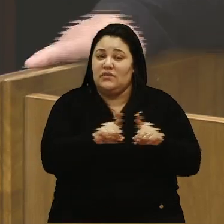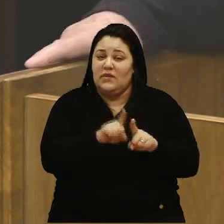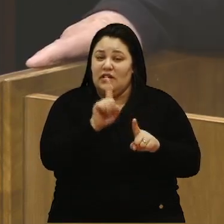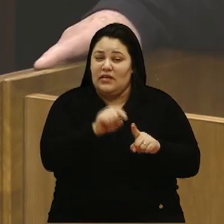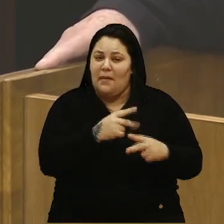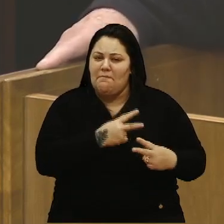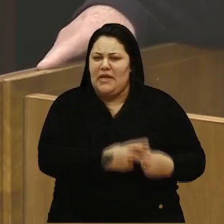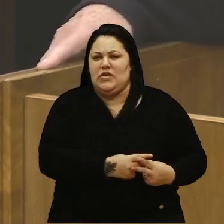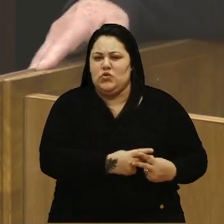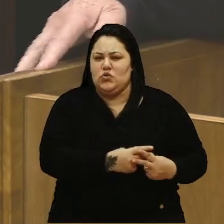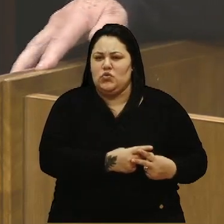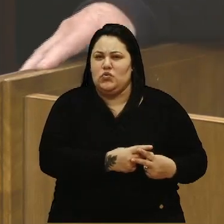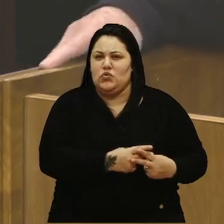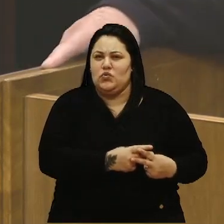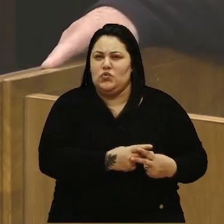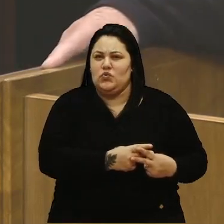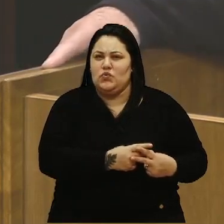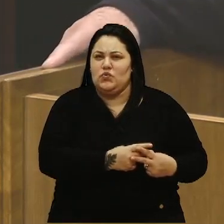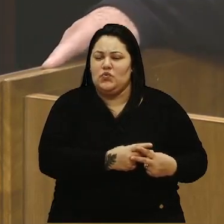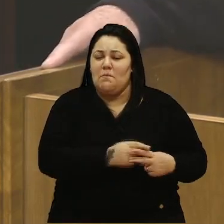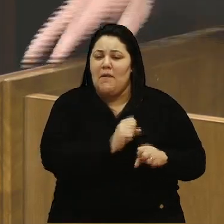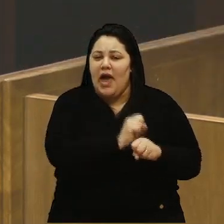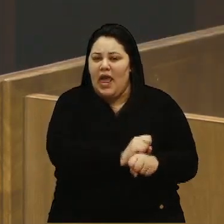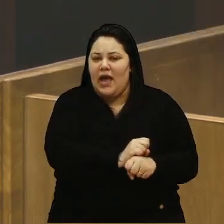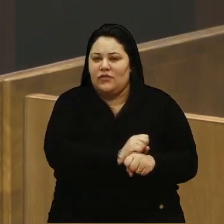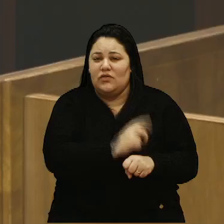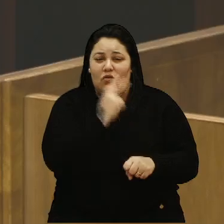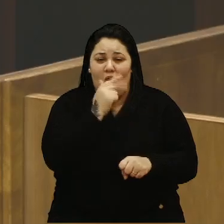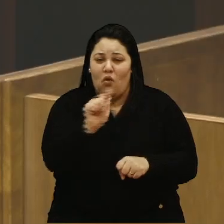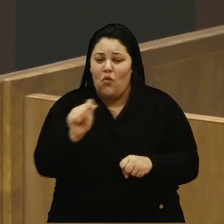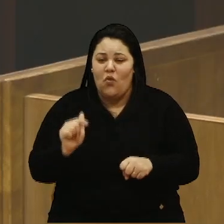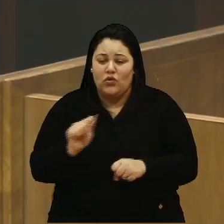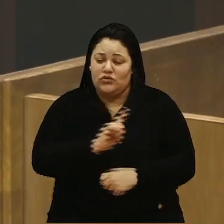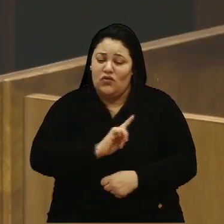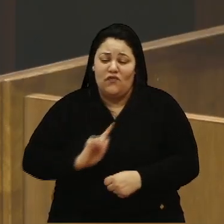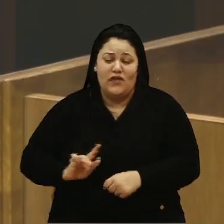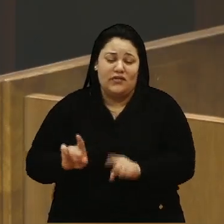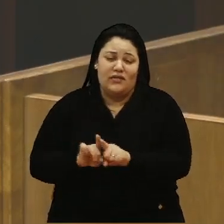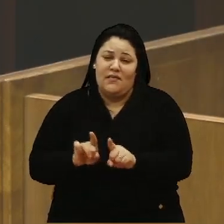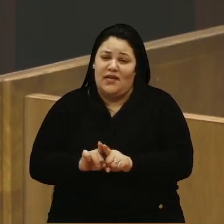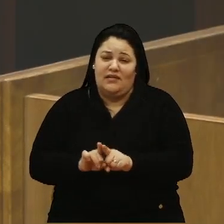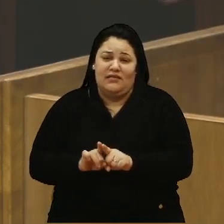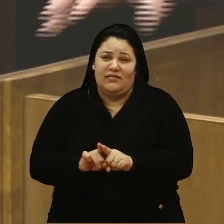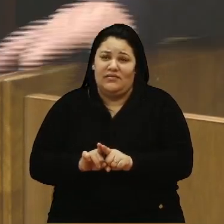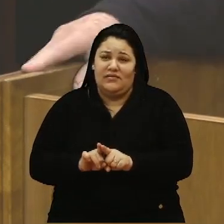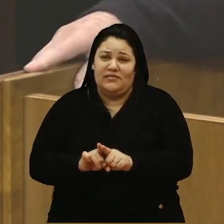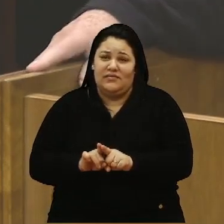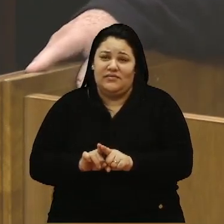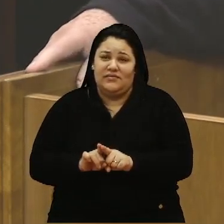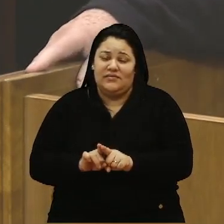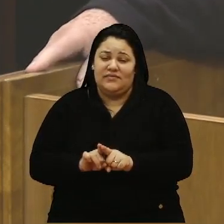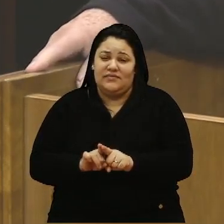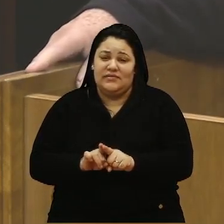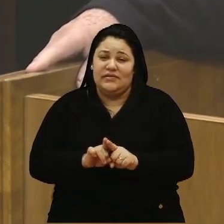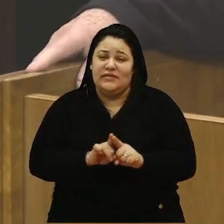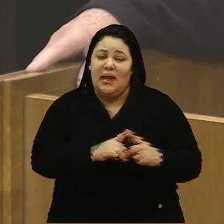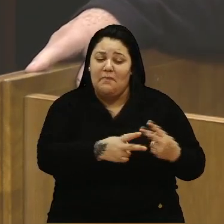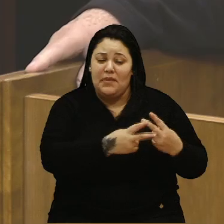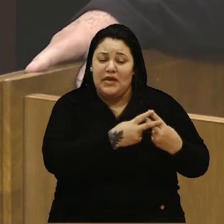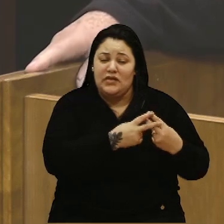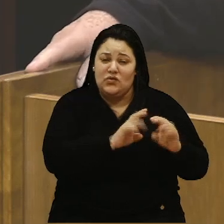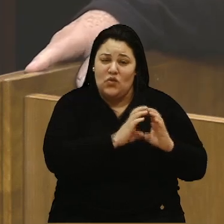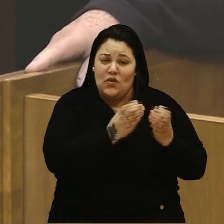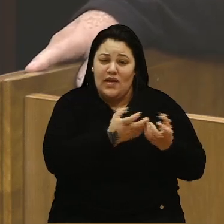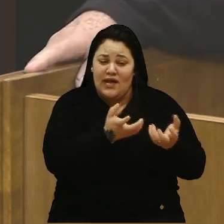prisioneiro, como todos os outros governos foram prisioneiros de um Congresso que quer manipular o orçamento. O